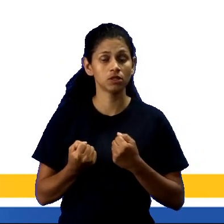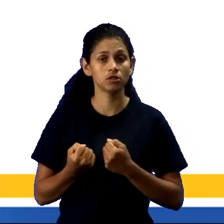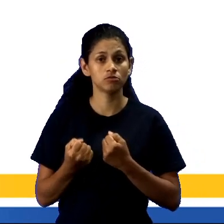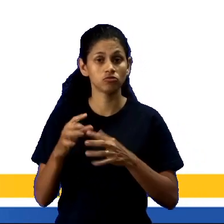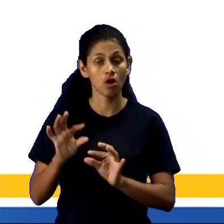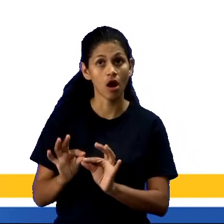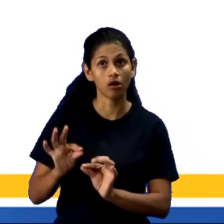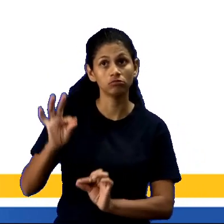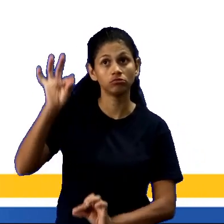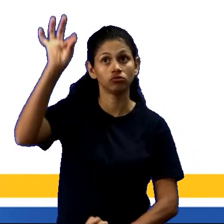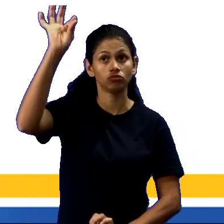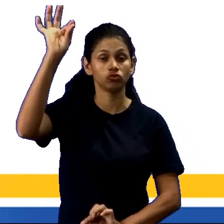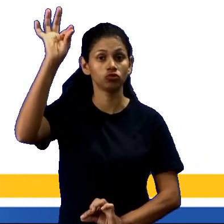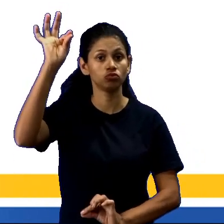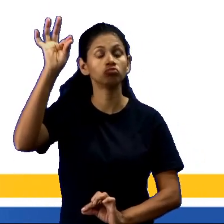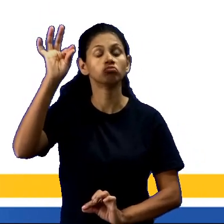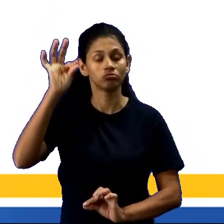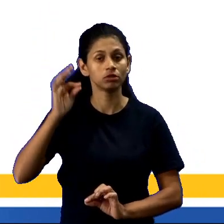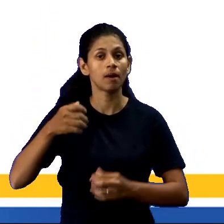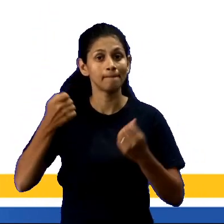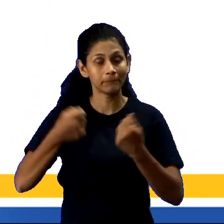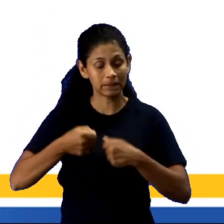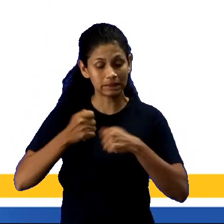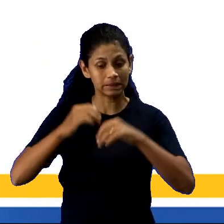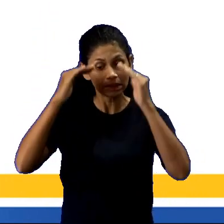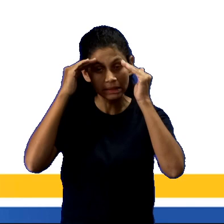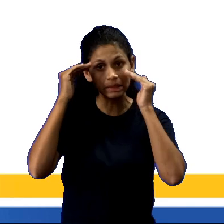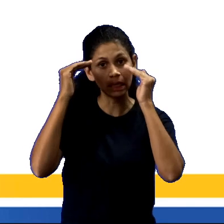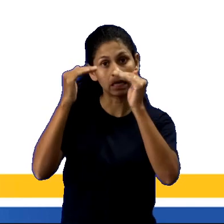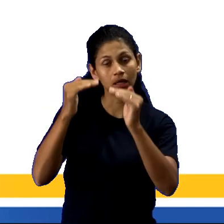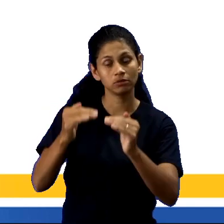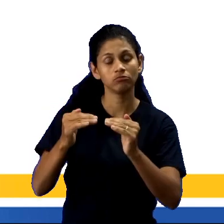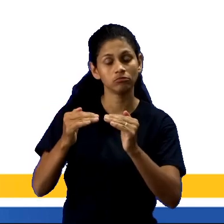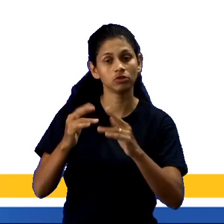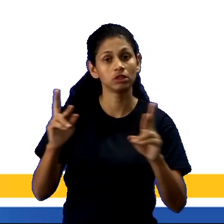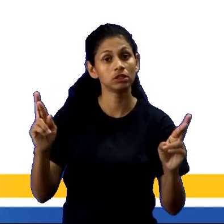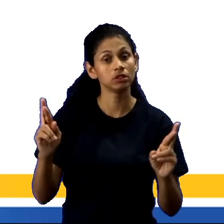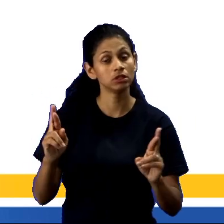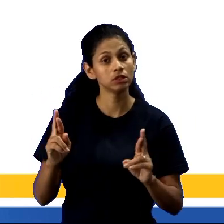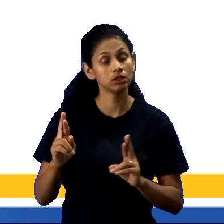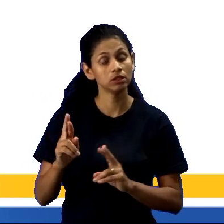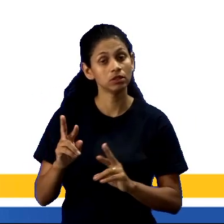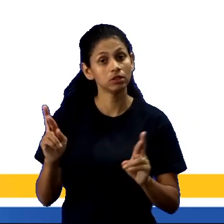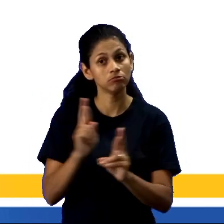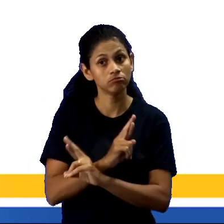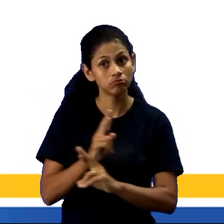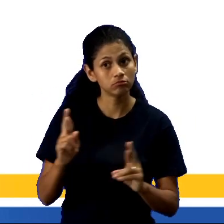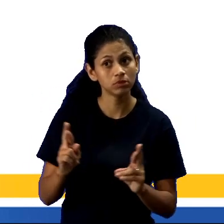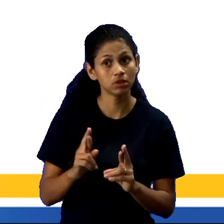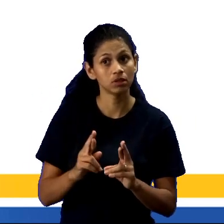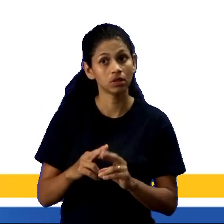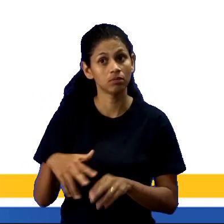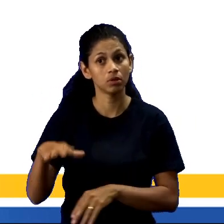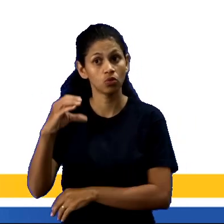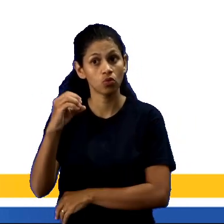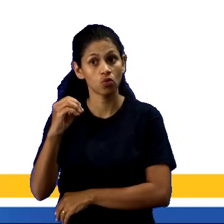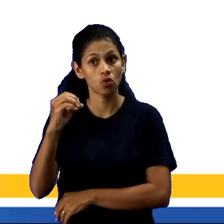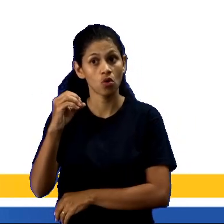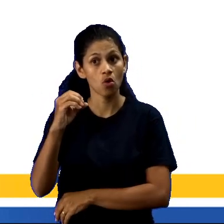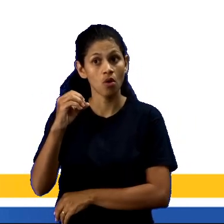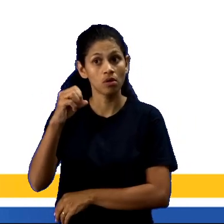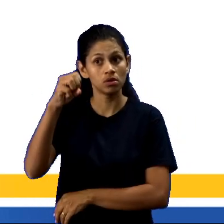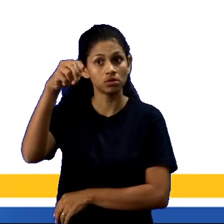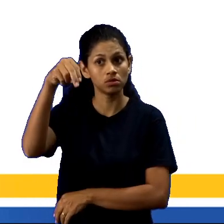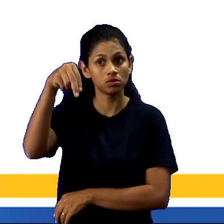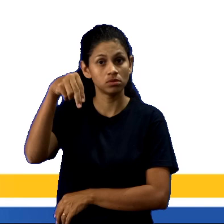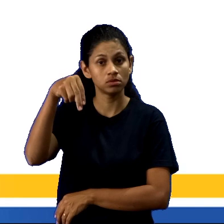exceções relacionadas a tipos específicos de veículos regulamentadas pelo CONTRAN. Então vejam, gente,